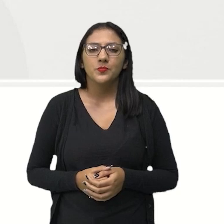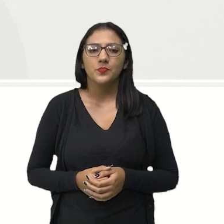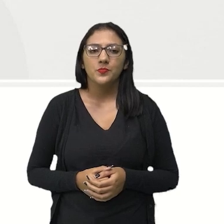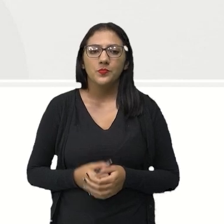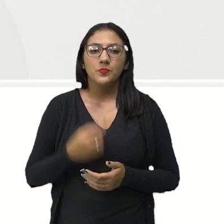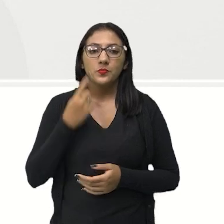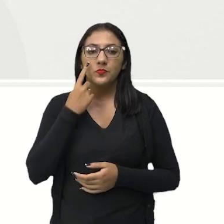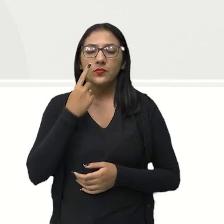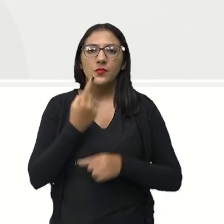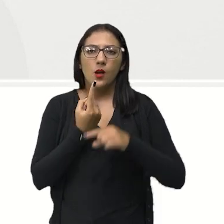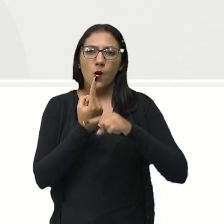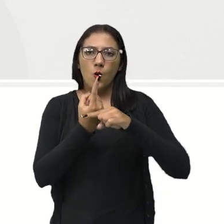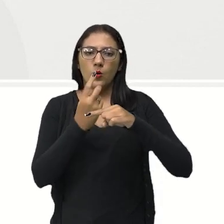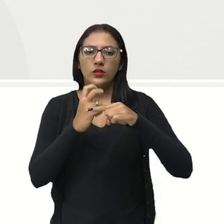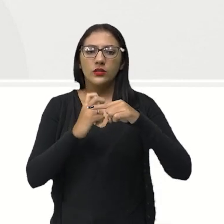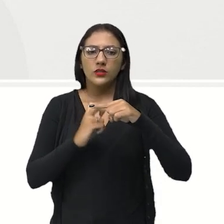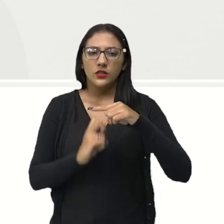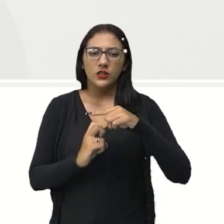1/5